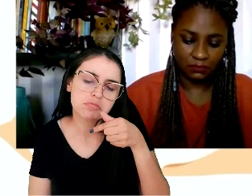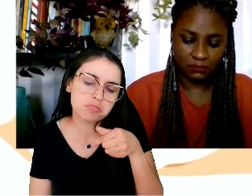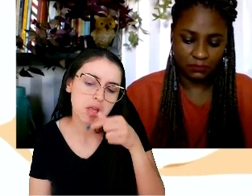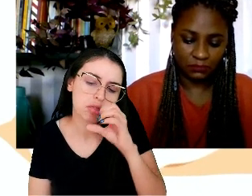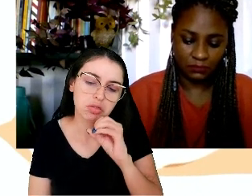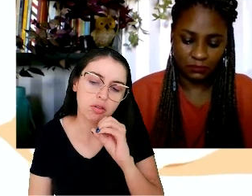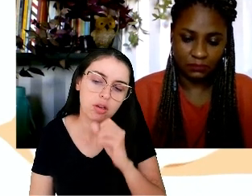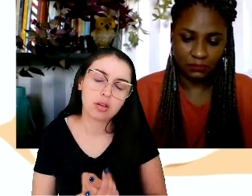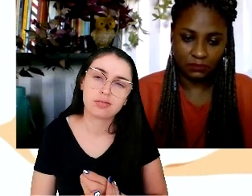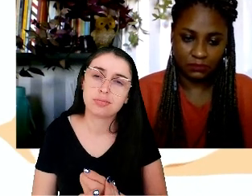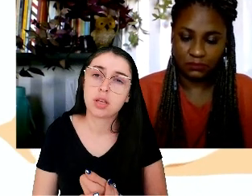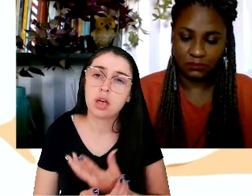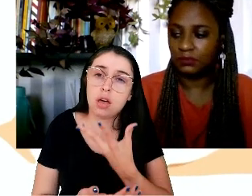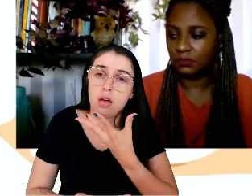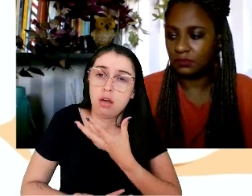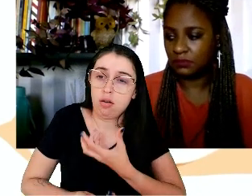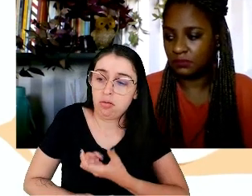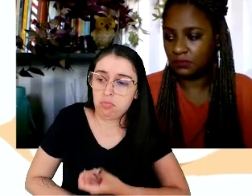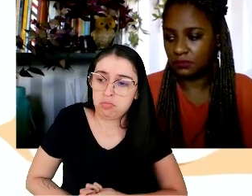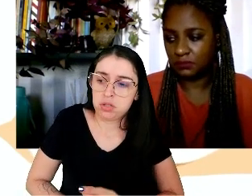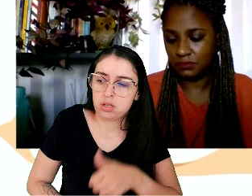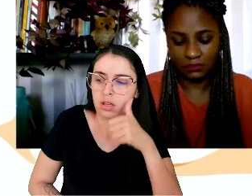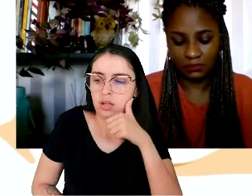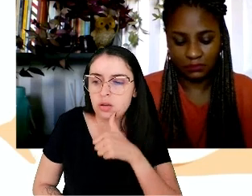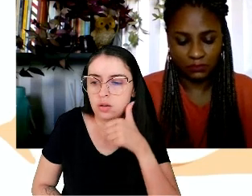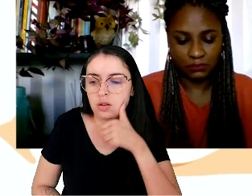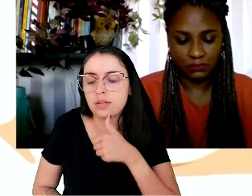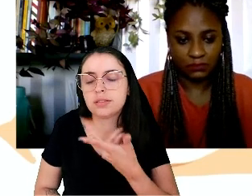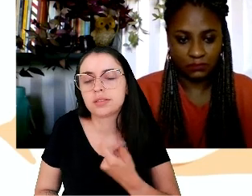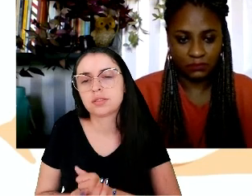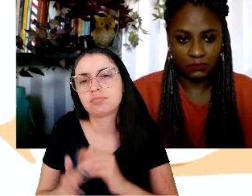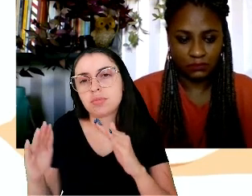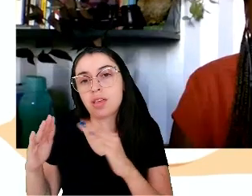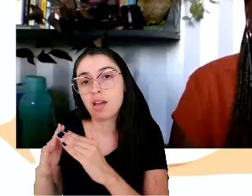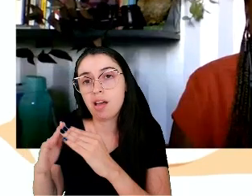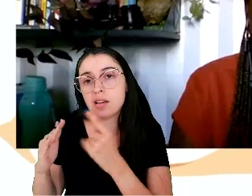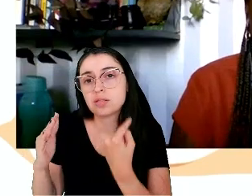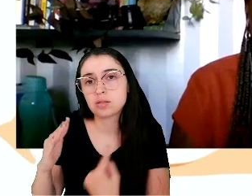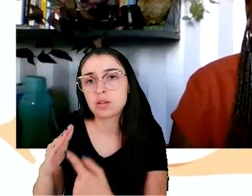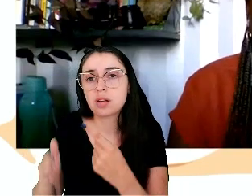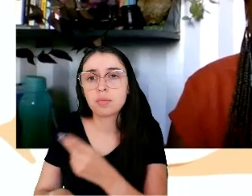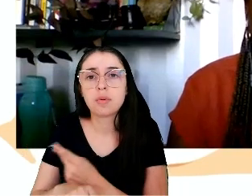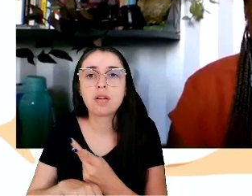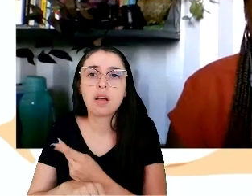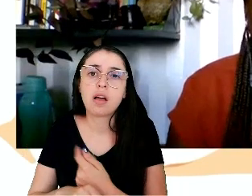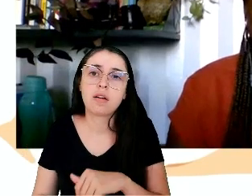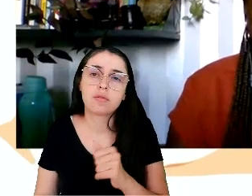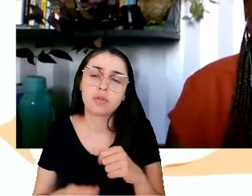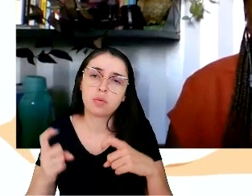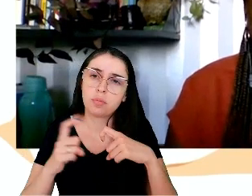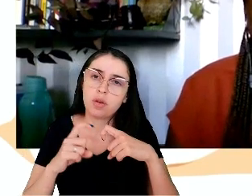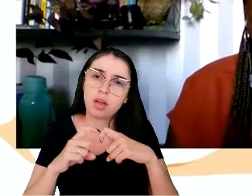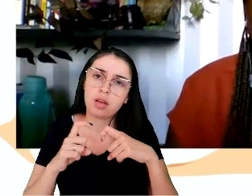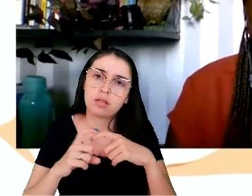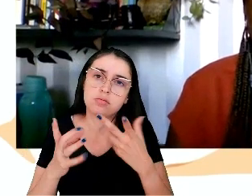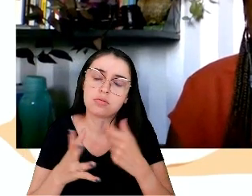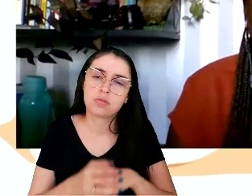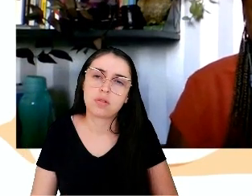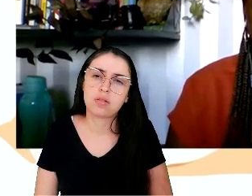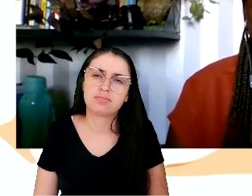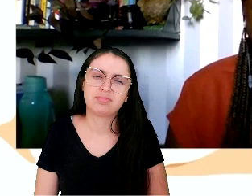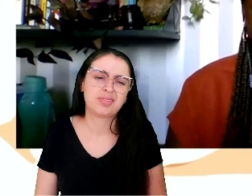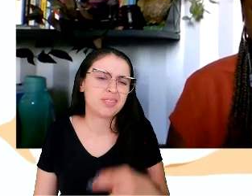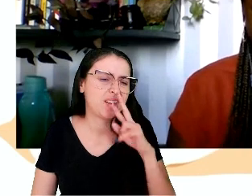sentiam muito exaustas pelo trabalho, pelos cuidados domésticos, quando elas procuravam um médico para reclamar